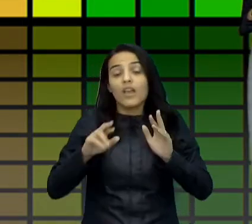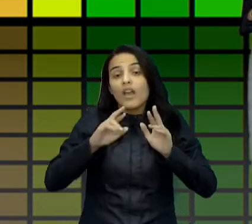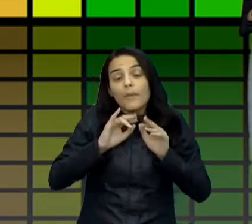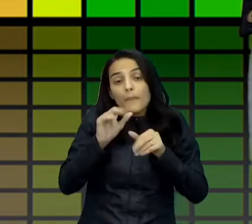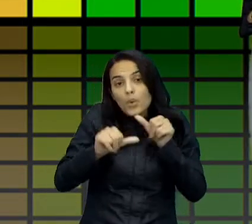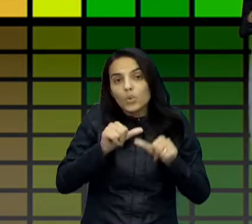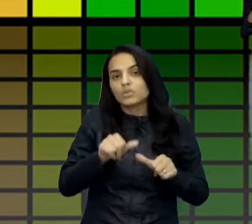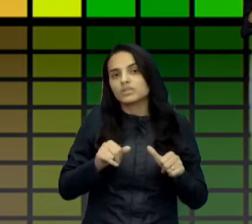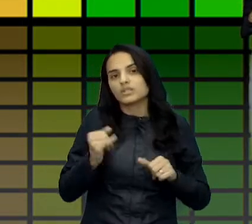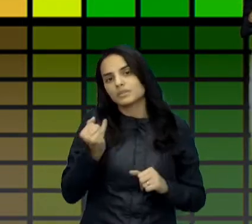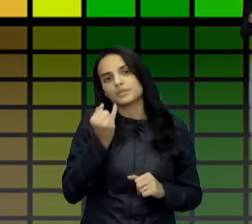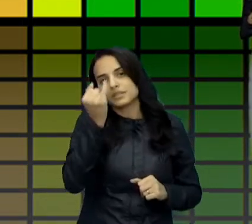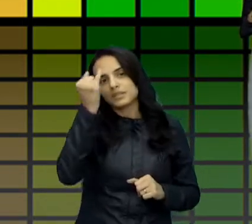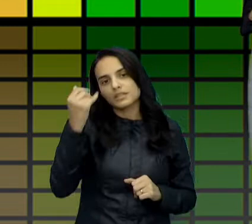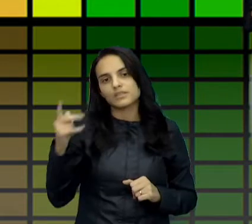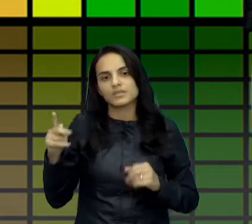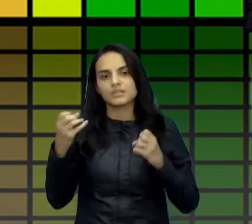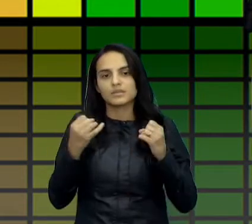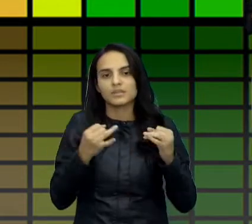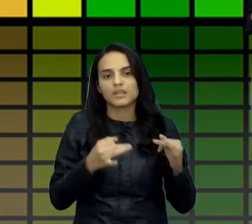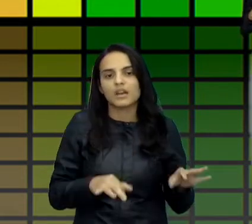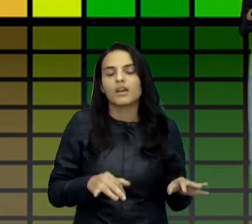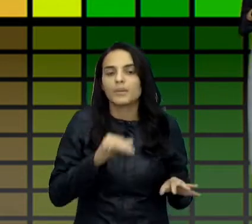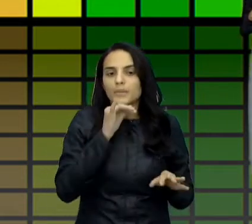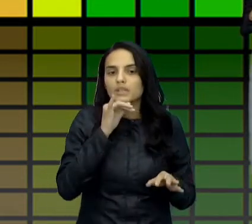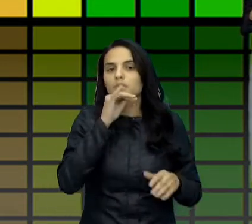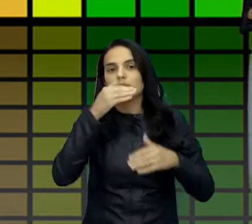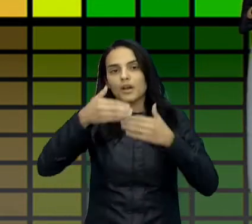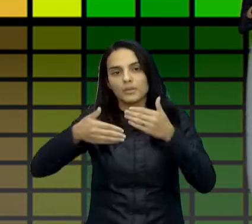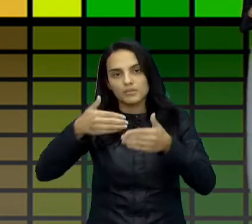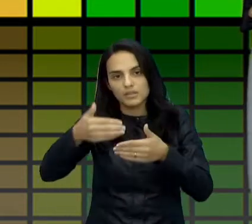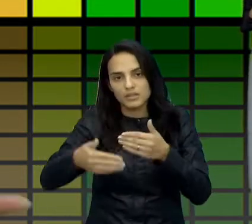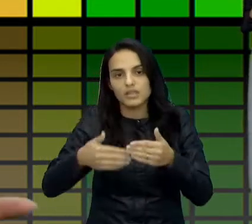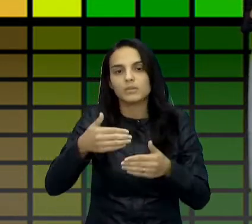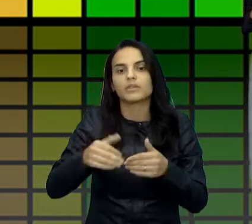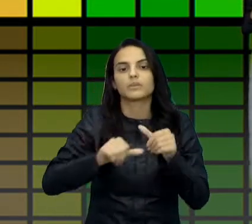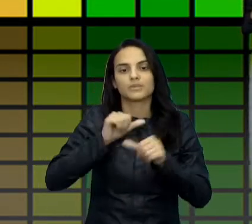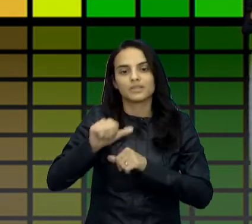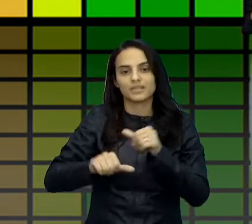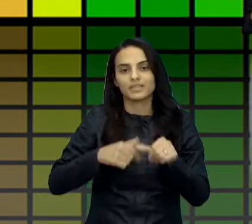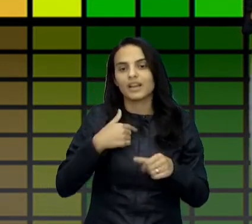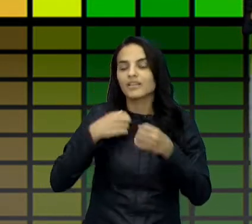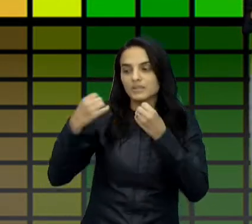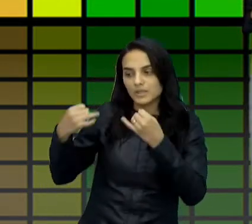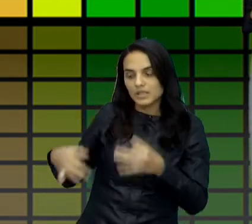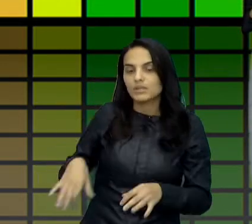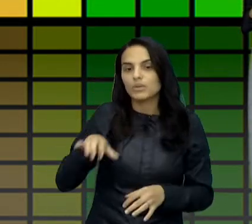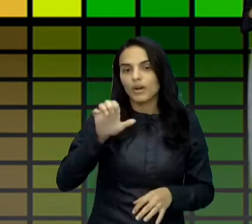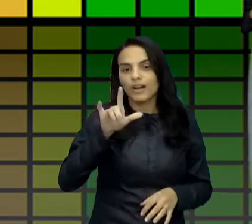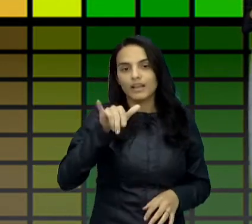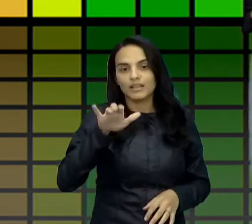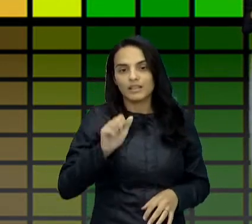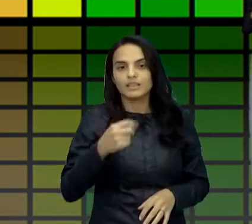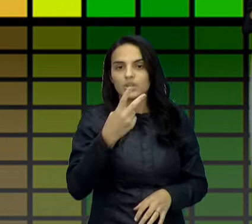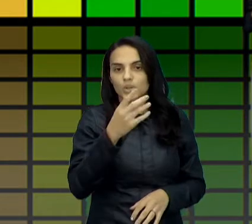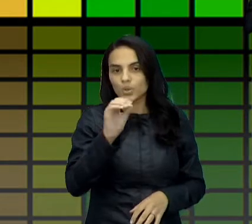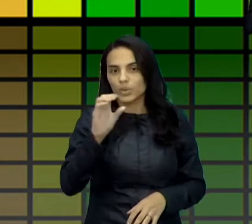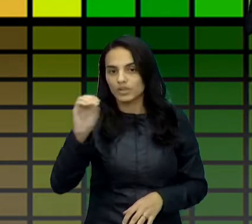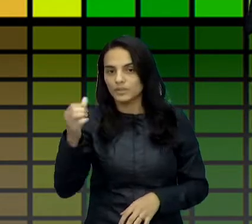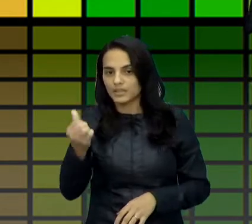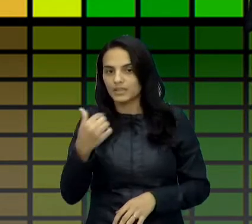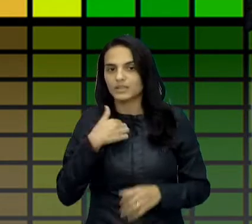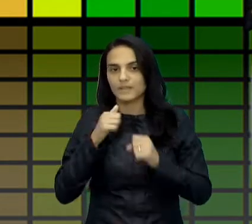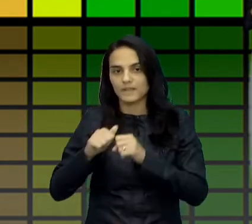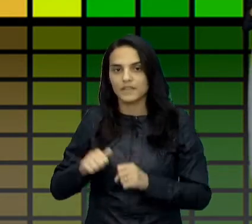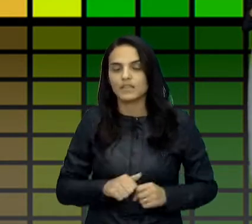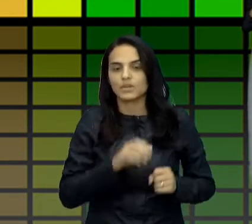Quando o Luiz falou sobre a questão do voz me ser foi mudando aí com o tempo, até mencionei hoje com a Elaine que em 2006 eu fiz um